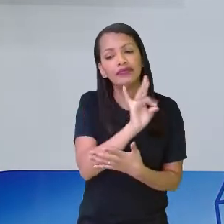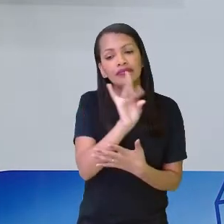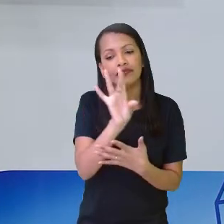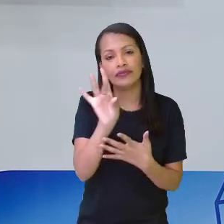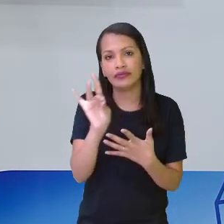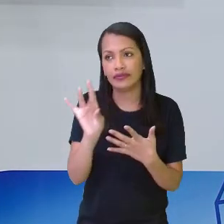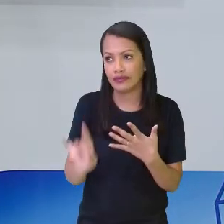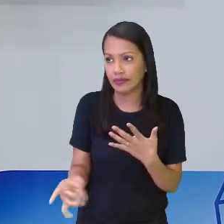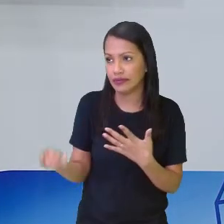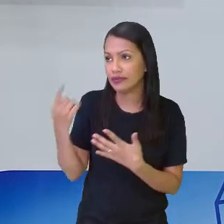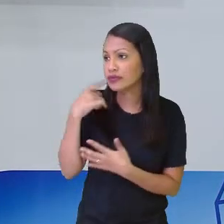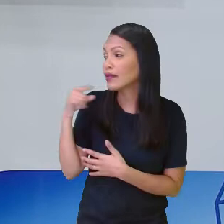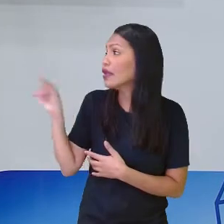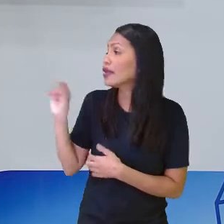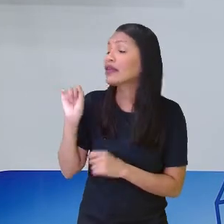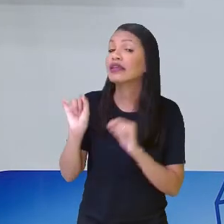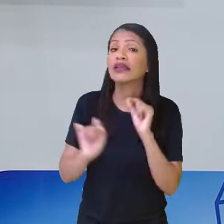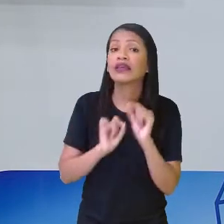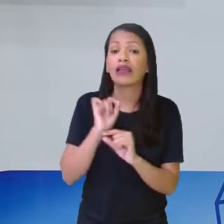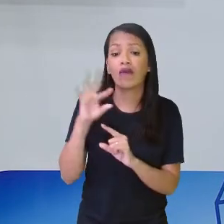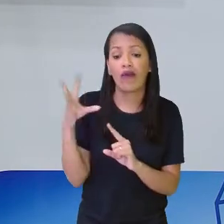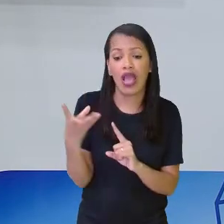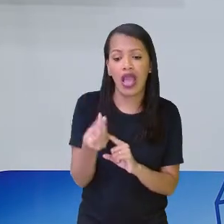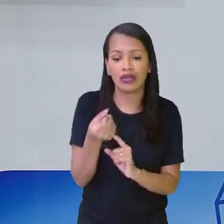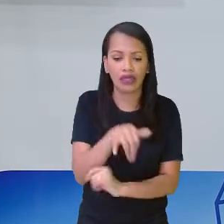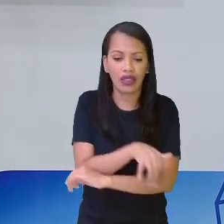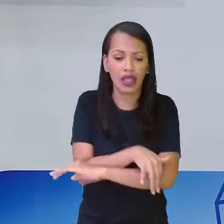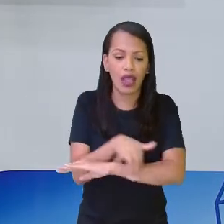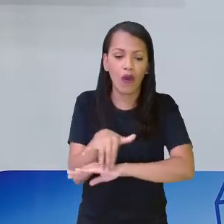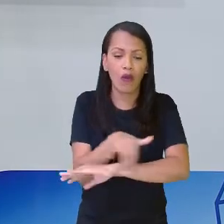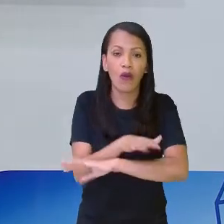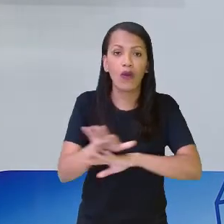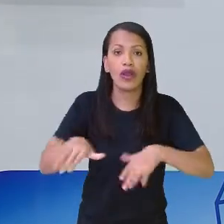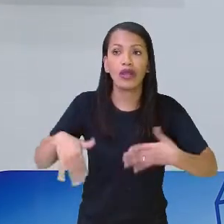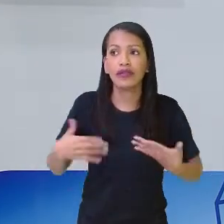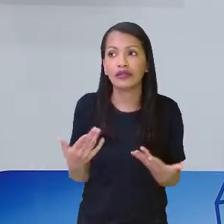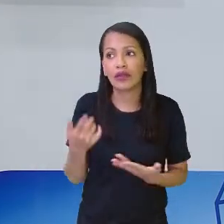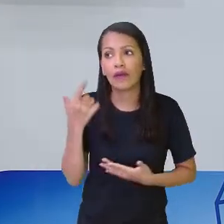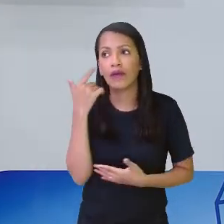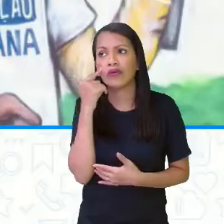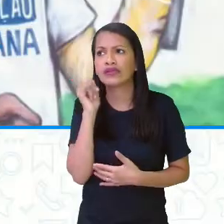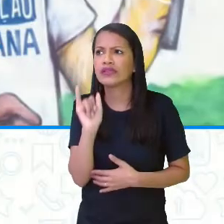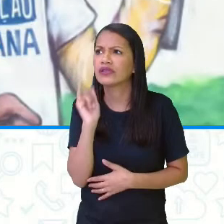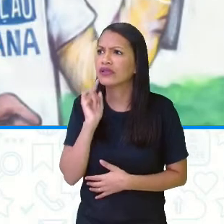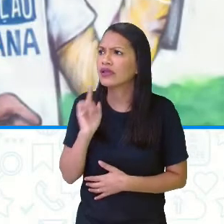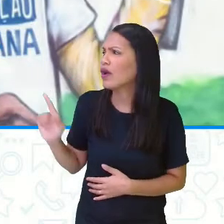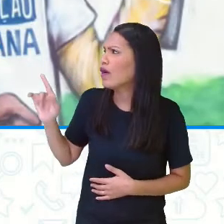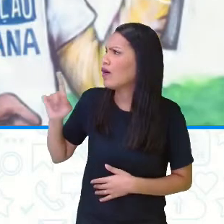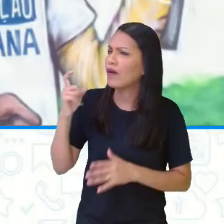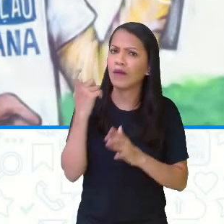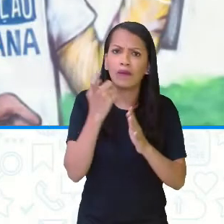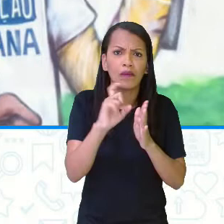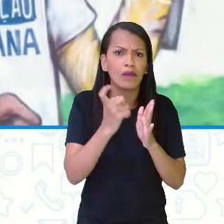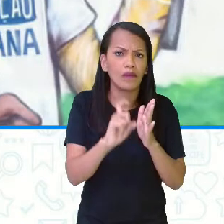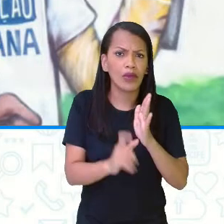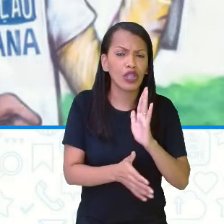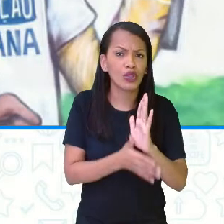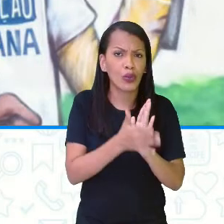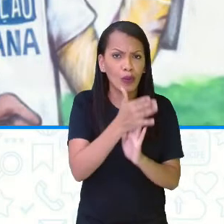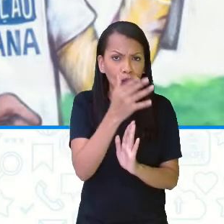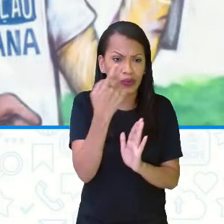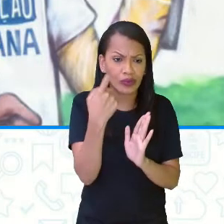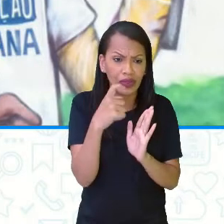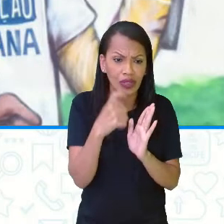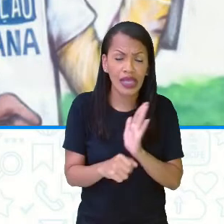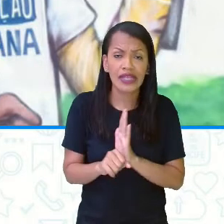gente, que é uma arte que está nas ruas. Então, hora ou outra, a gente se depara com grafite nos muros.